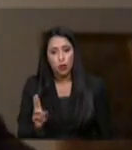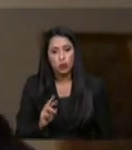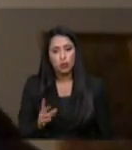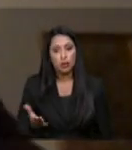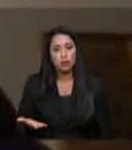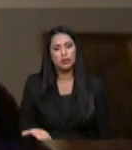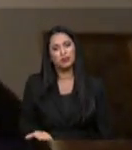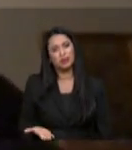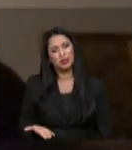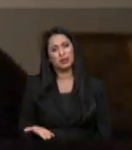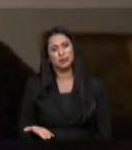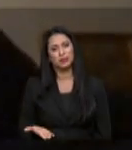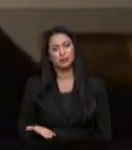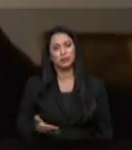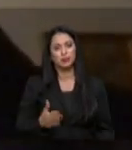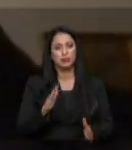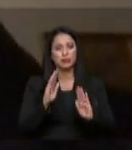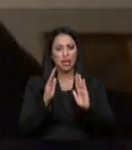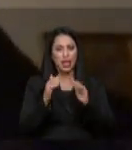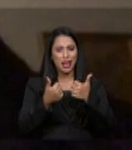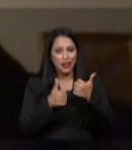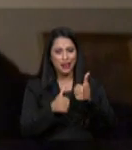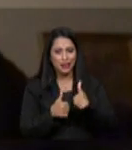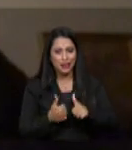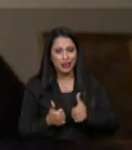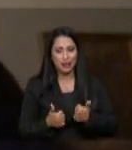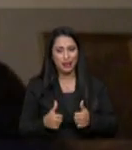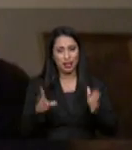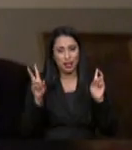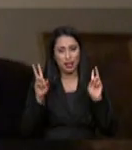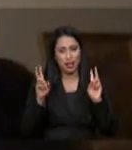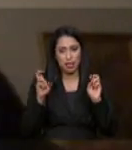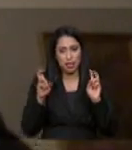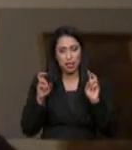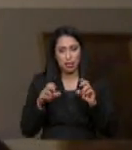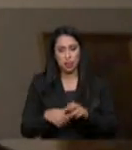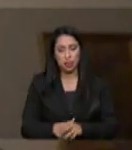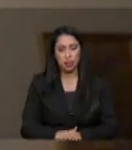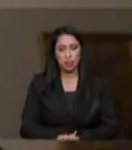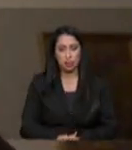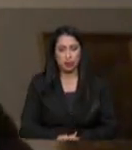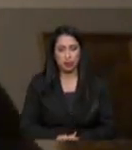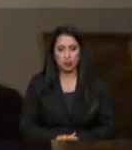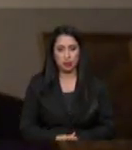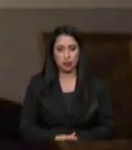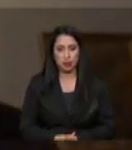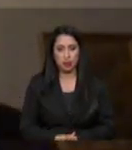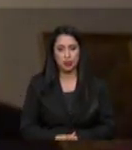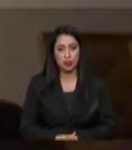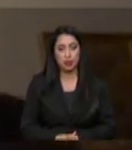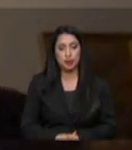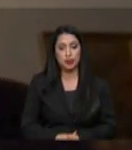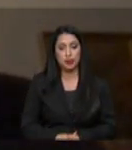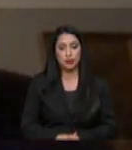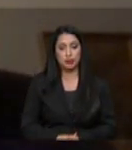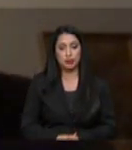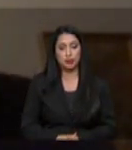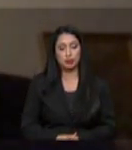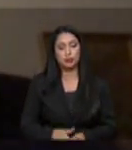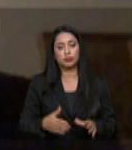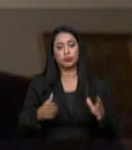então eu passo a análise do mérito de dentro do mérito da questão de mérito